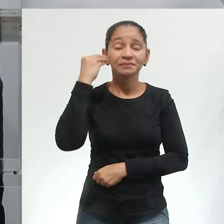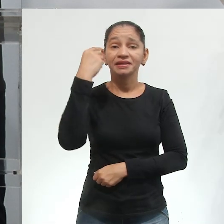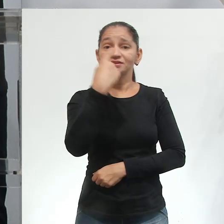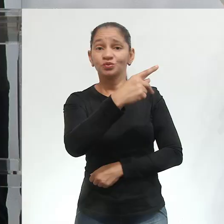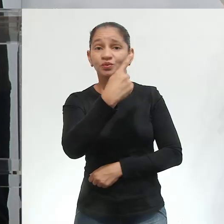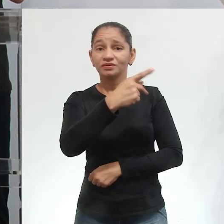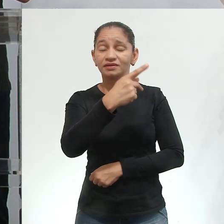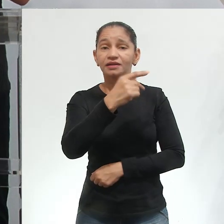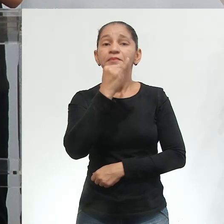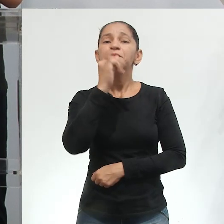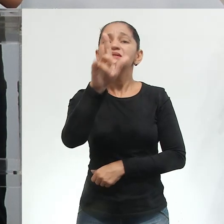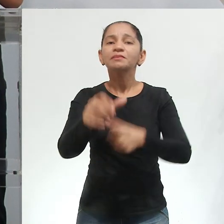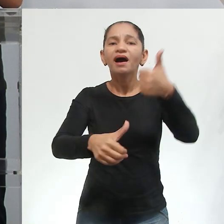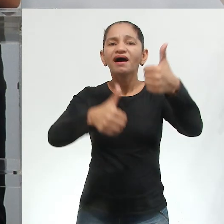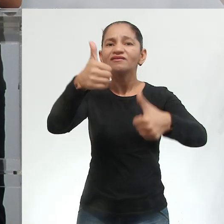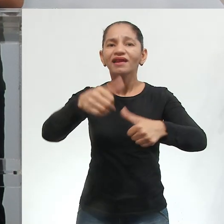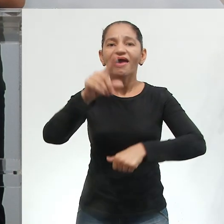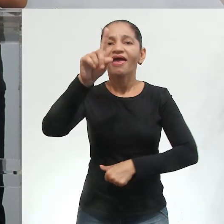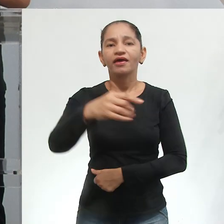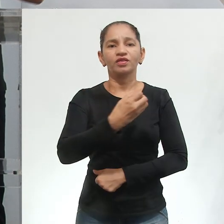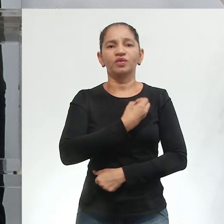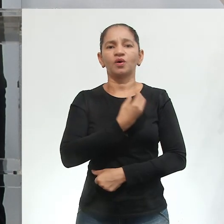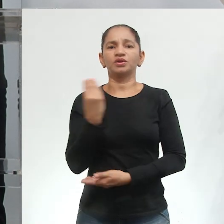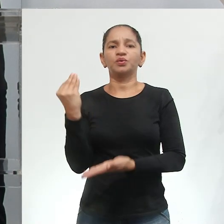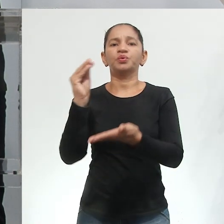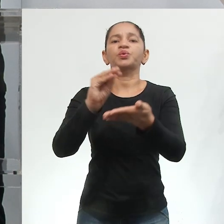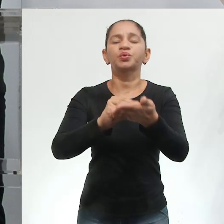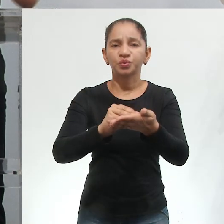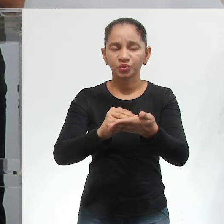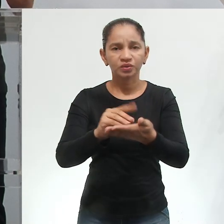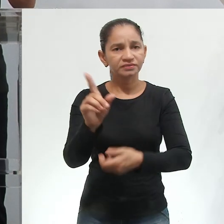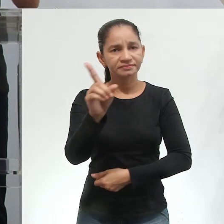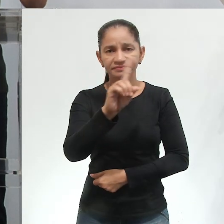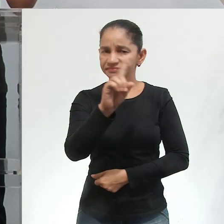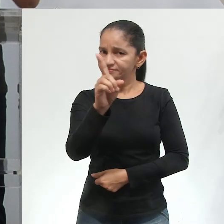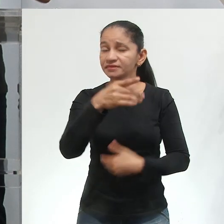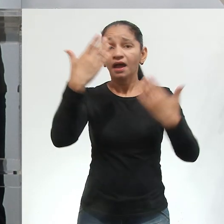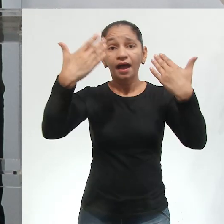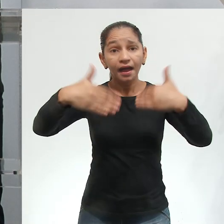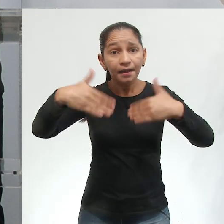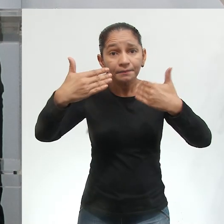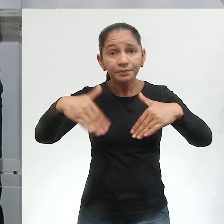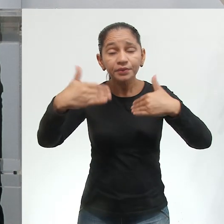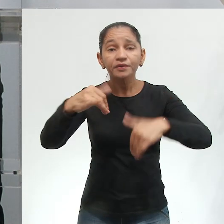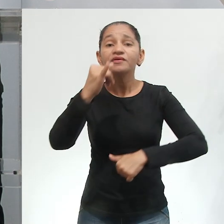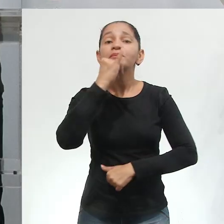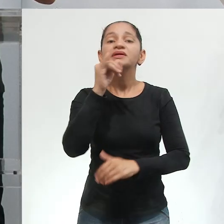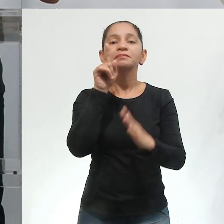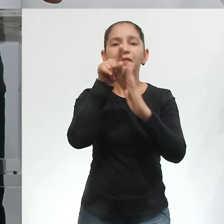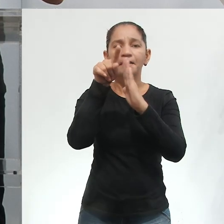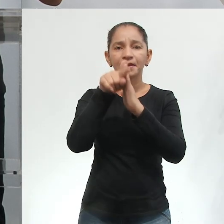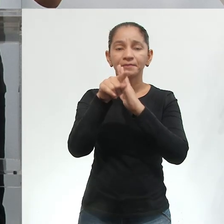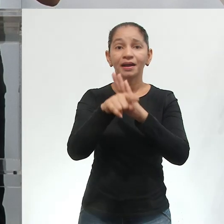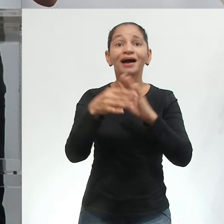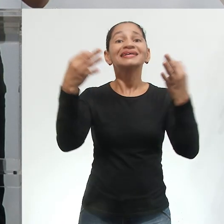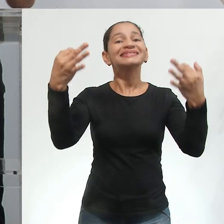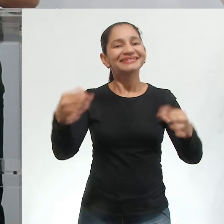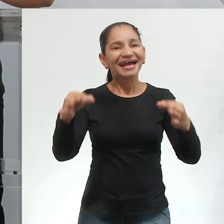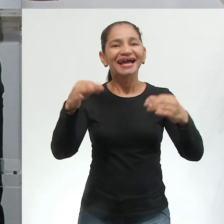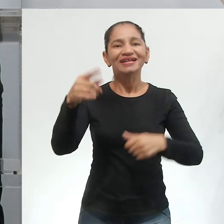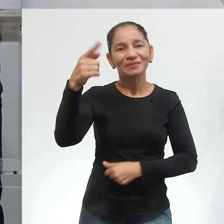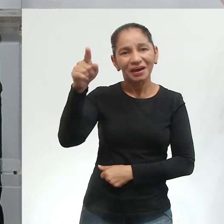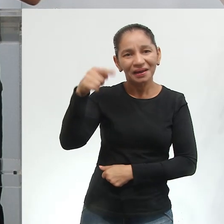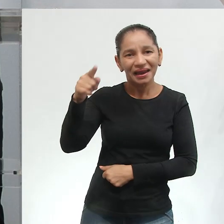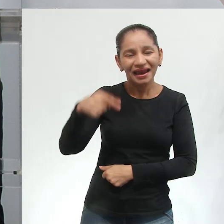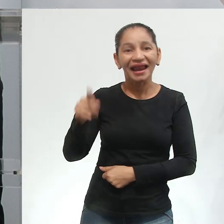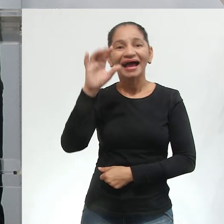Avaliar não é dar uma nota somente. Não é pensar que eu tenho que dar uma prova escrita, que o aluno tem que acertar as continhas, que eu tenho que colocar certo